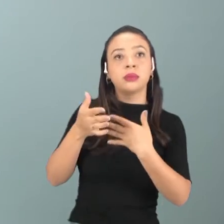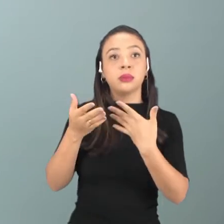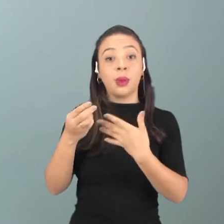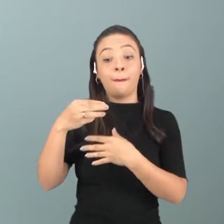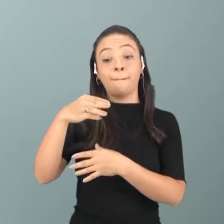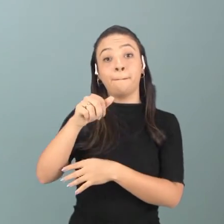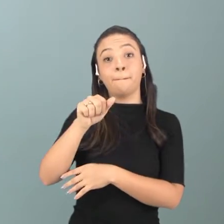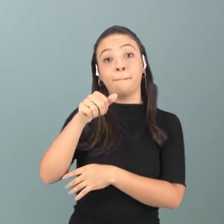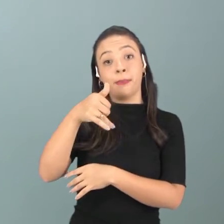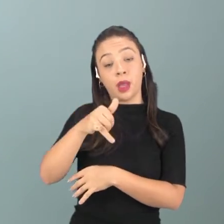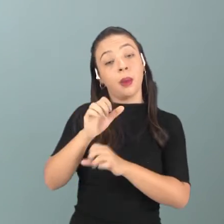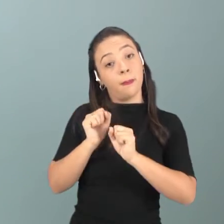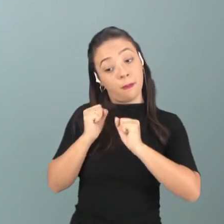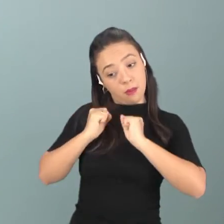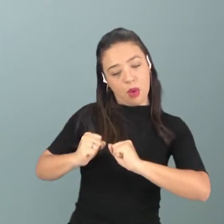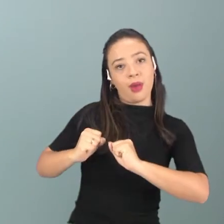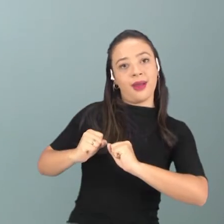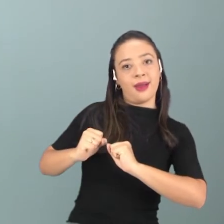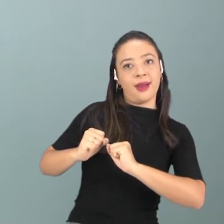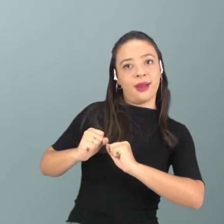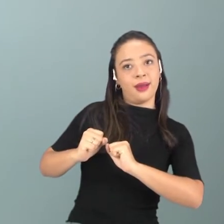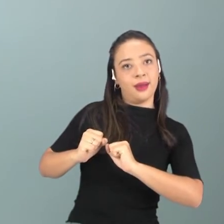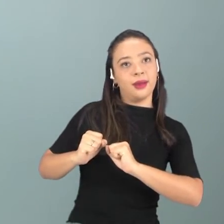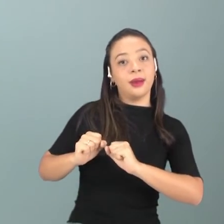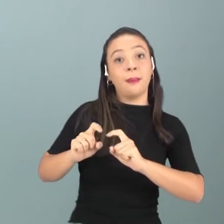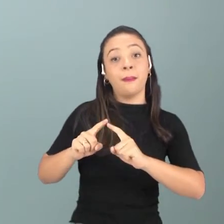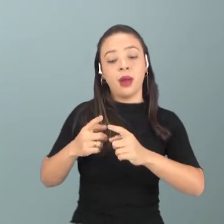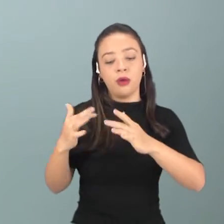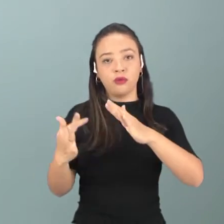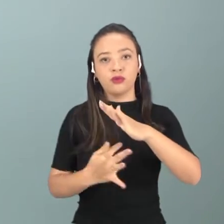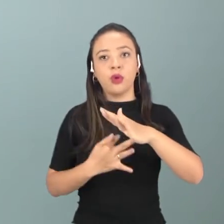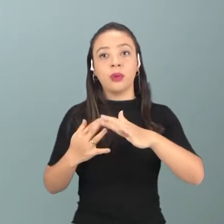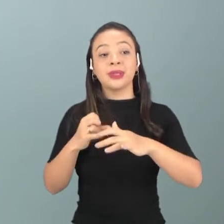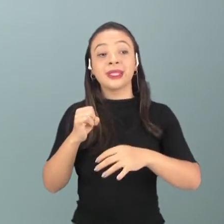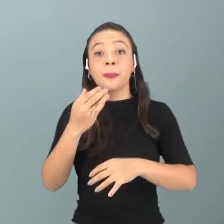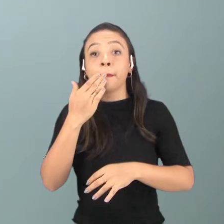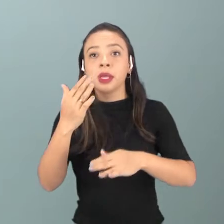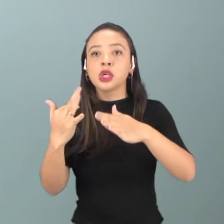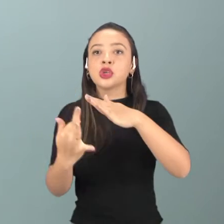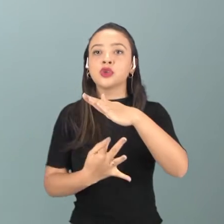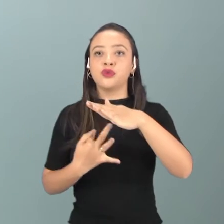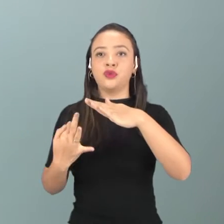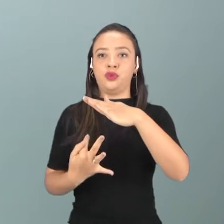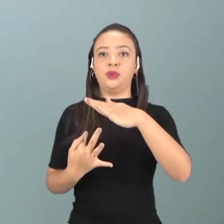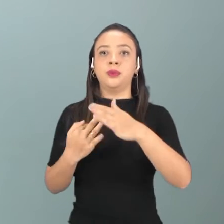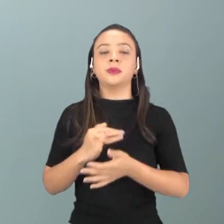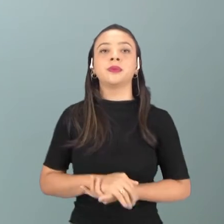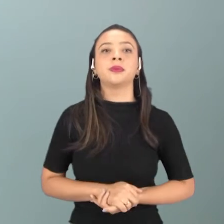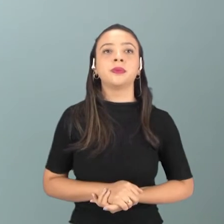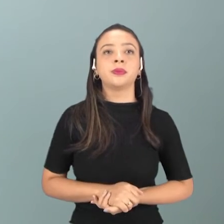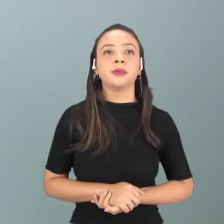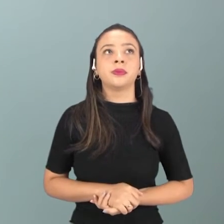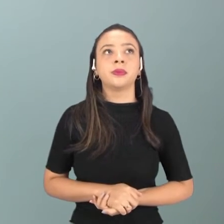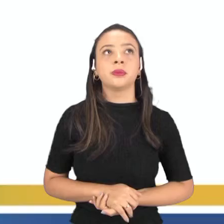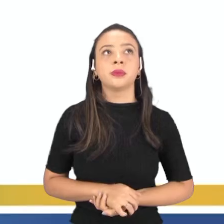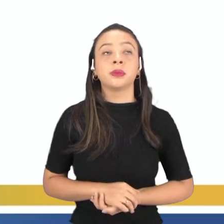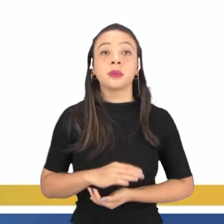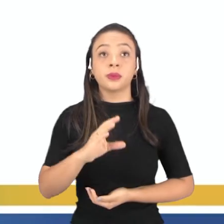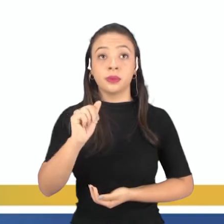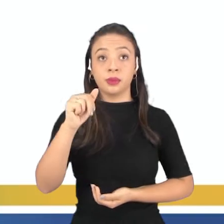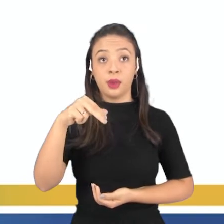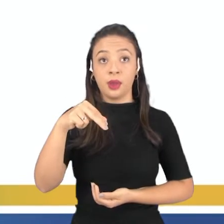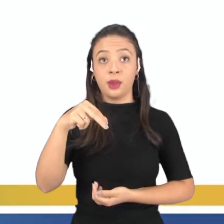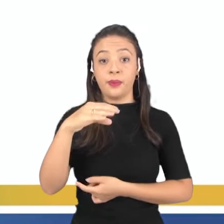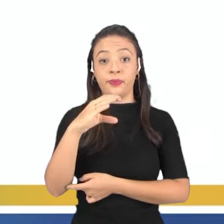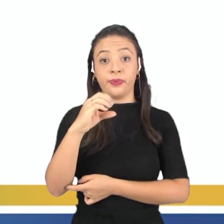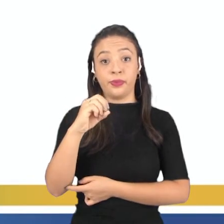significado de poder, mas de uma forma mais formal, quando a gente quer fazer um pedido formal, ok? Então, can, could